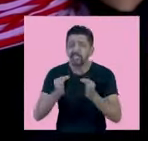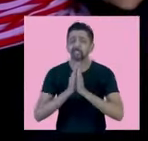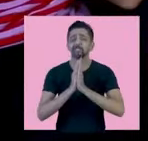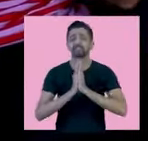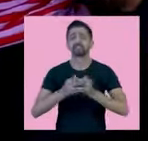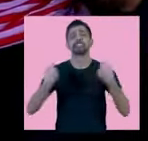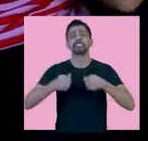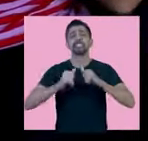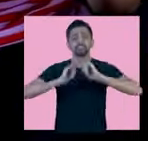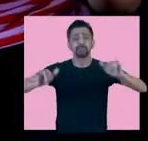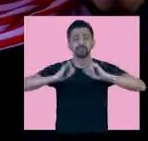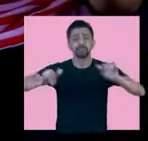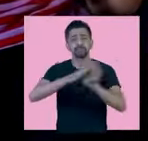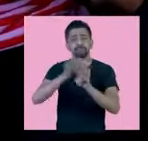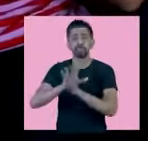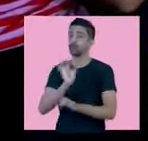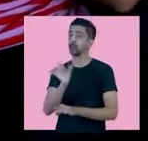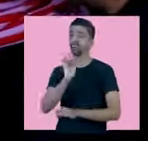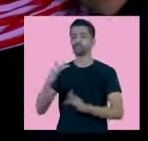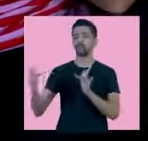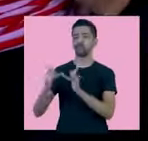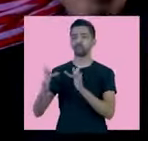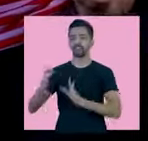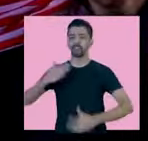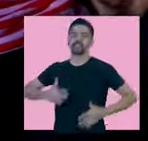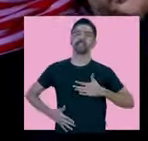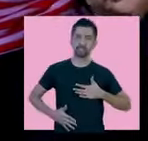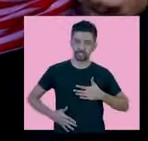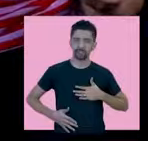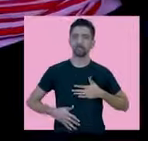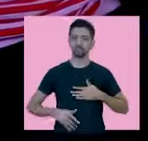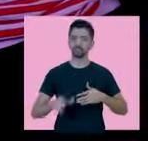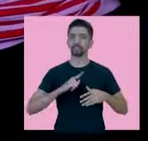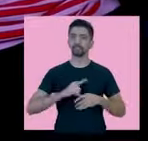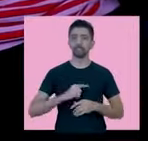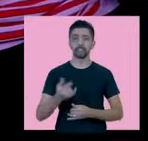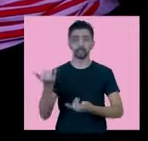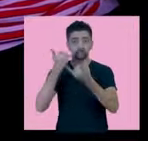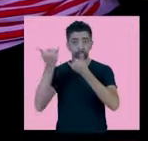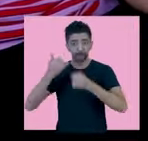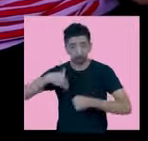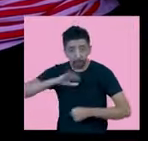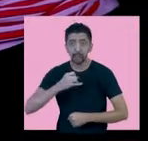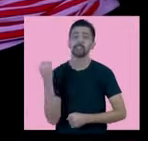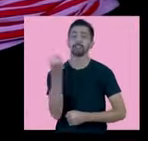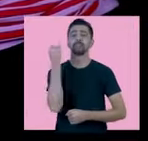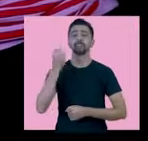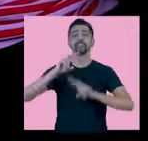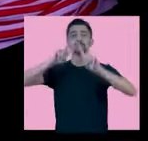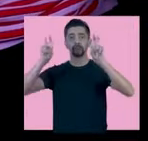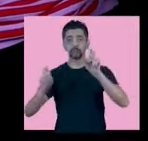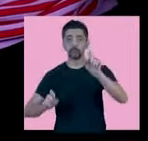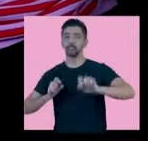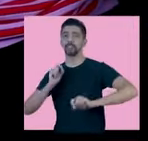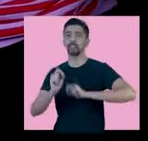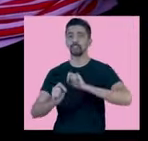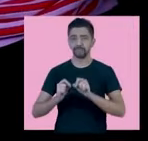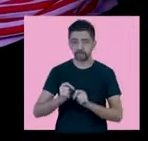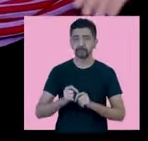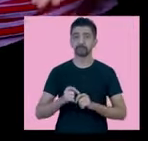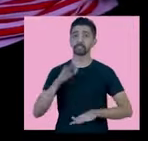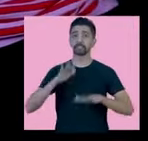importante a gente estar atento e conscientizar as pessoas que vai muito além do toque físico. Um dos dados mais importantes quando a gente vai falar de abuso